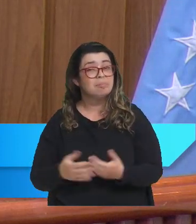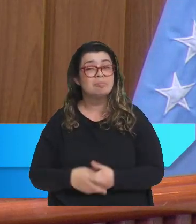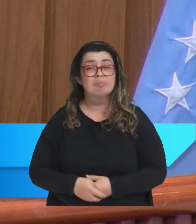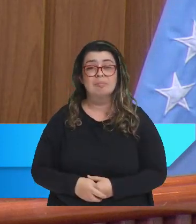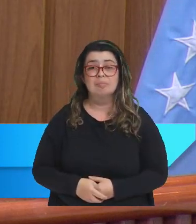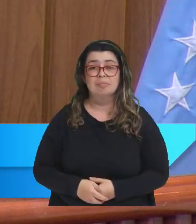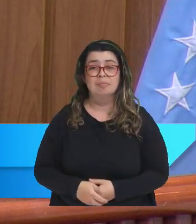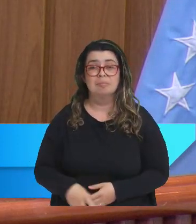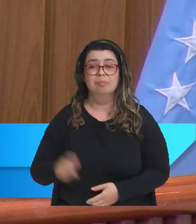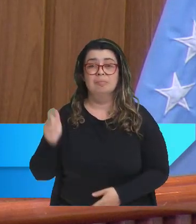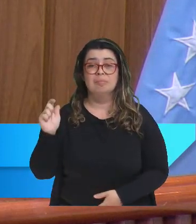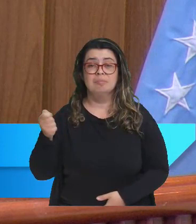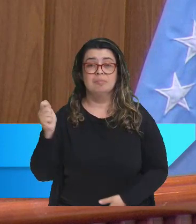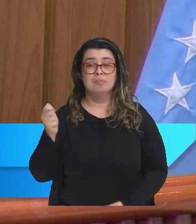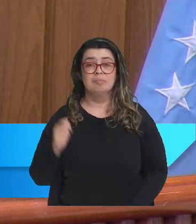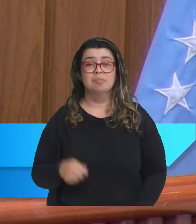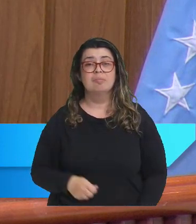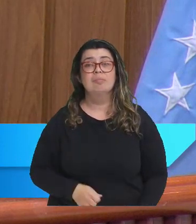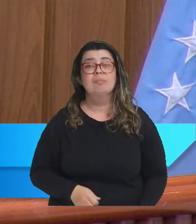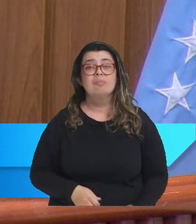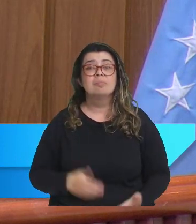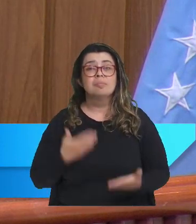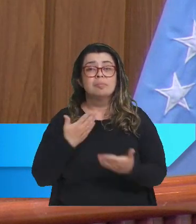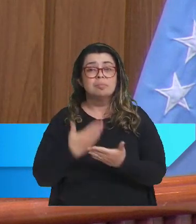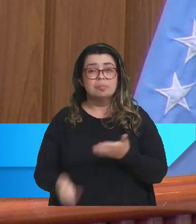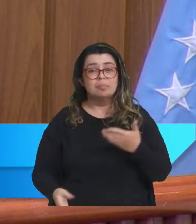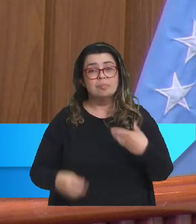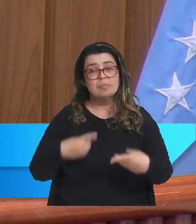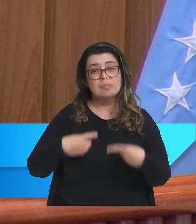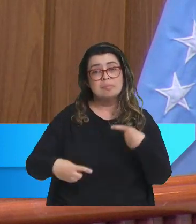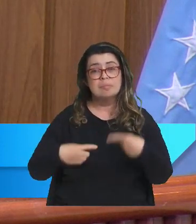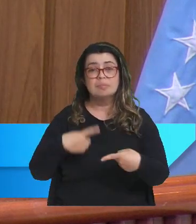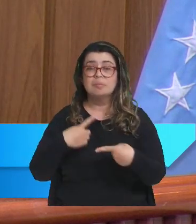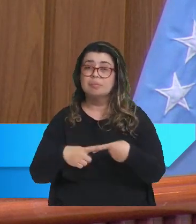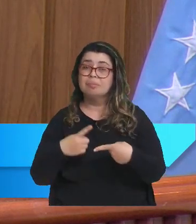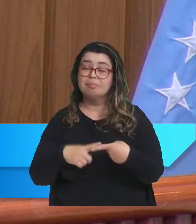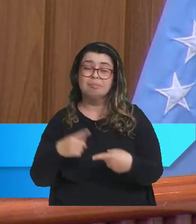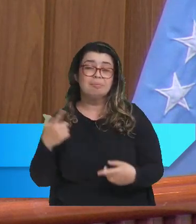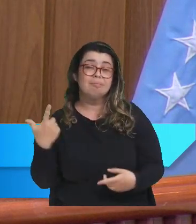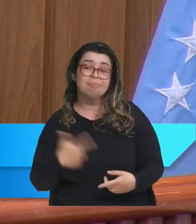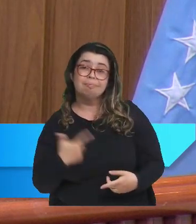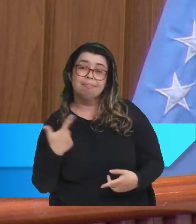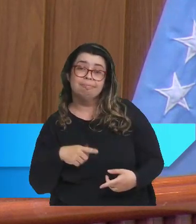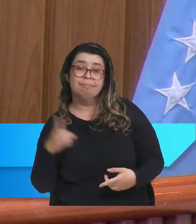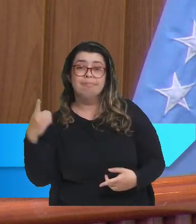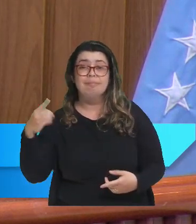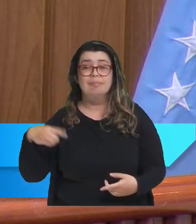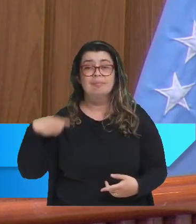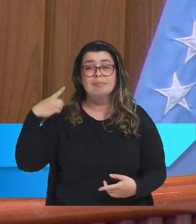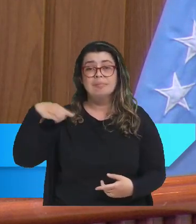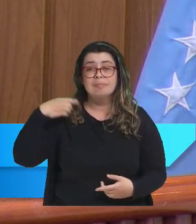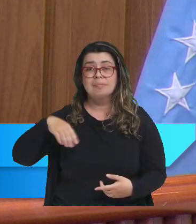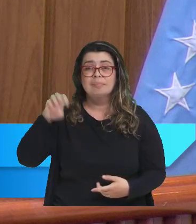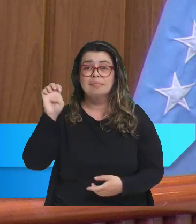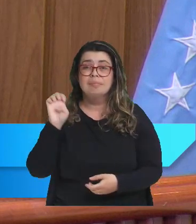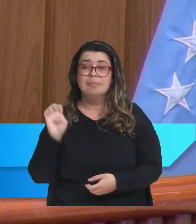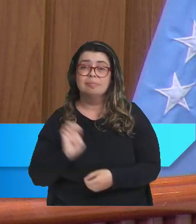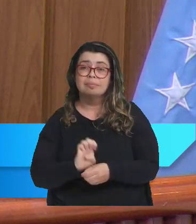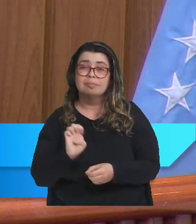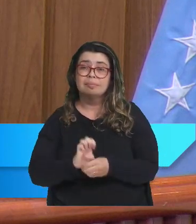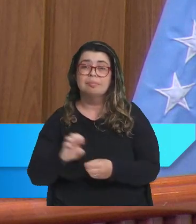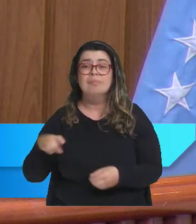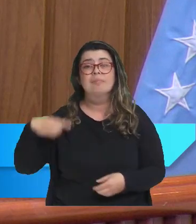Assis perdeu um pouco a sua expressão política por não ter o seu deputado estadual, por não ter o seu deputado federal, aí falta